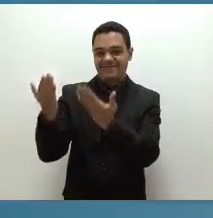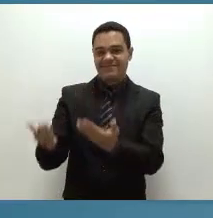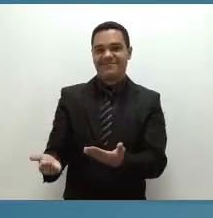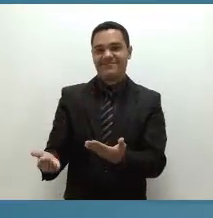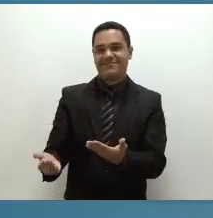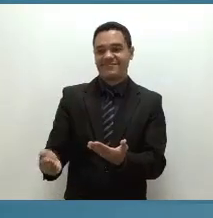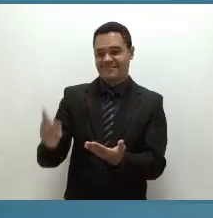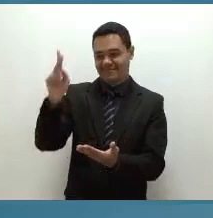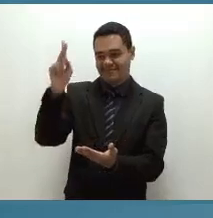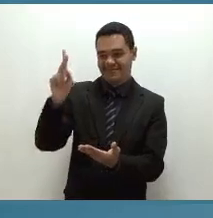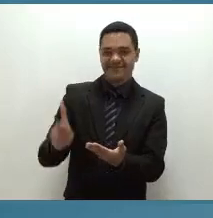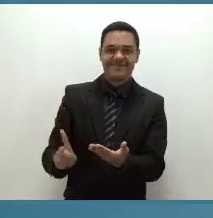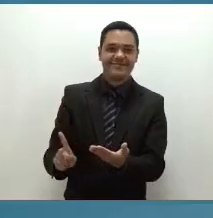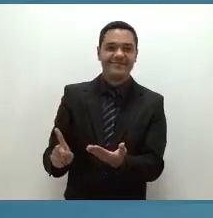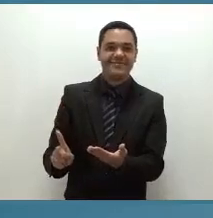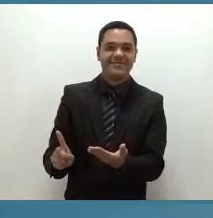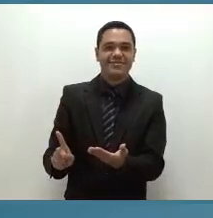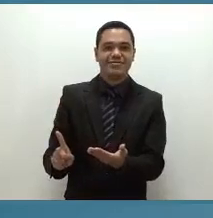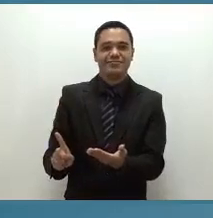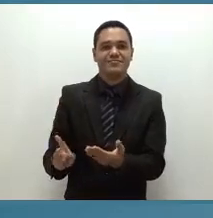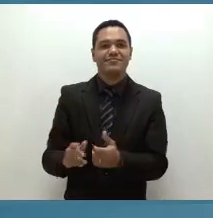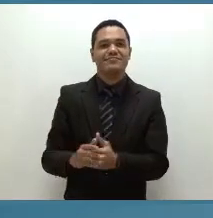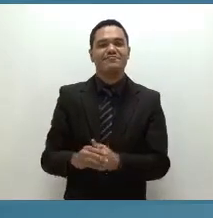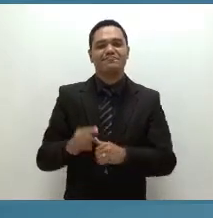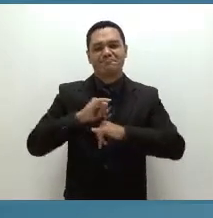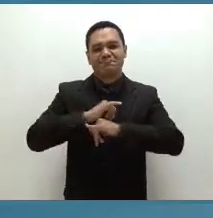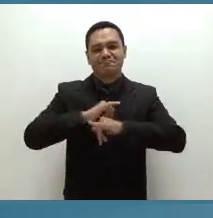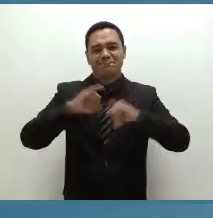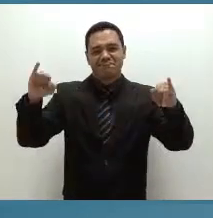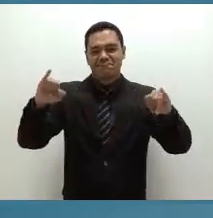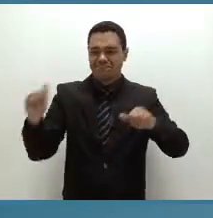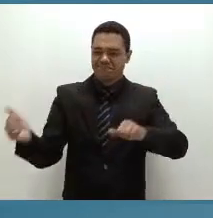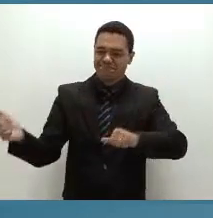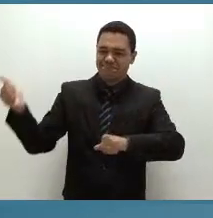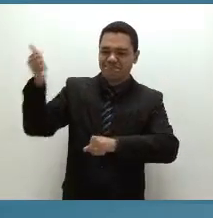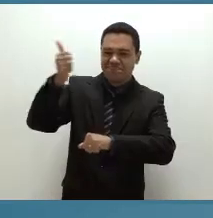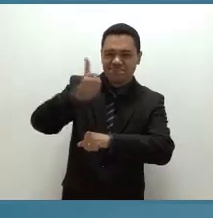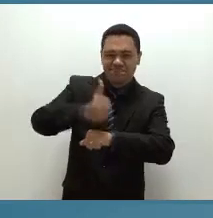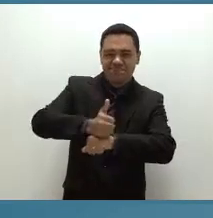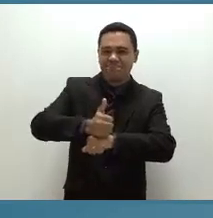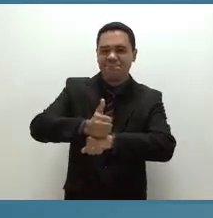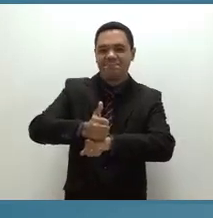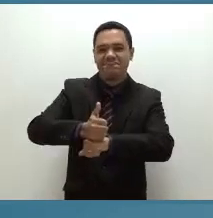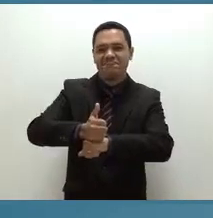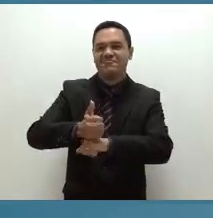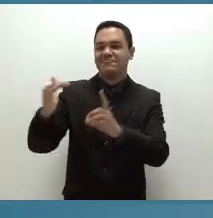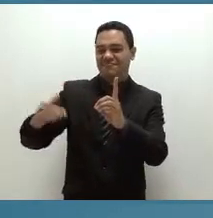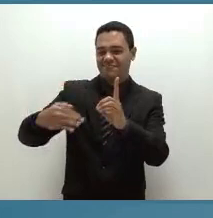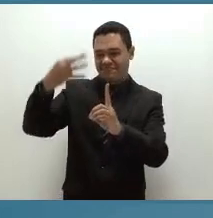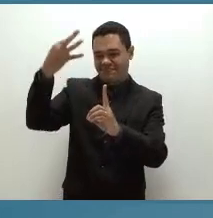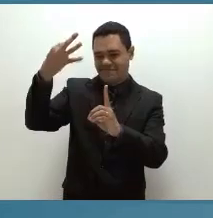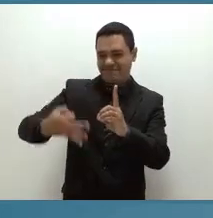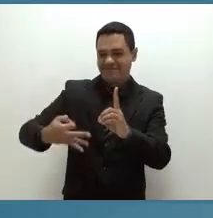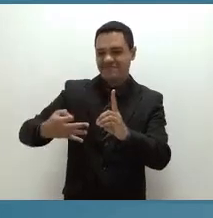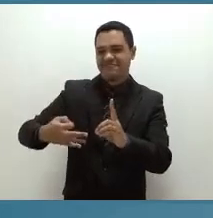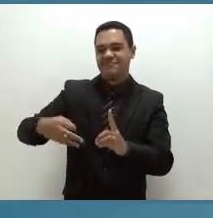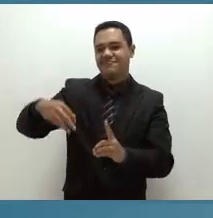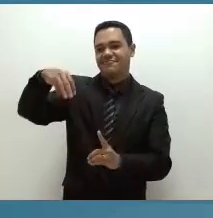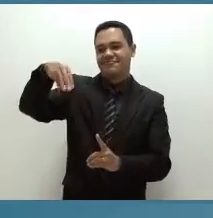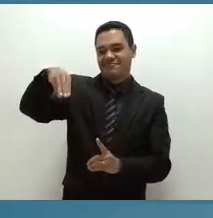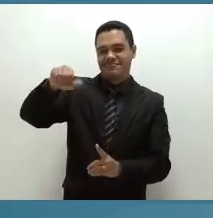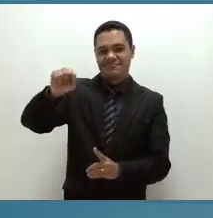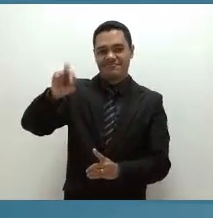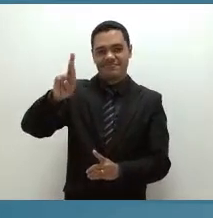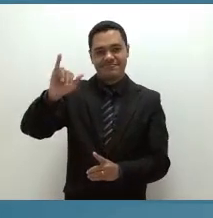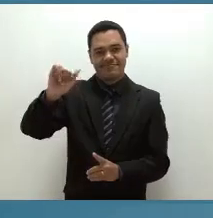eu declaro eleita por aclamação a desembargadora Maria de Nazaré Silva